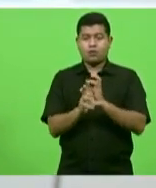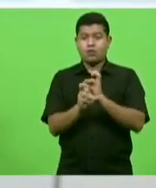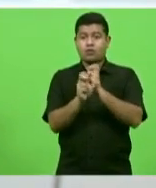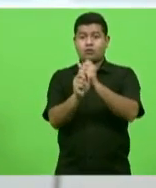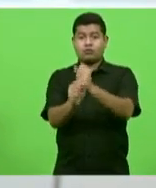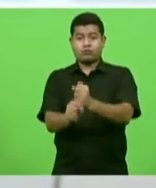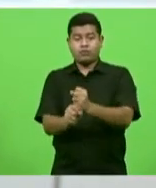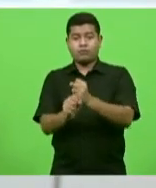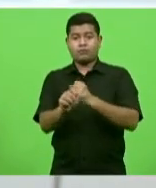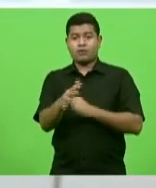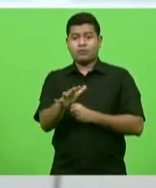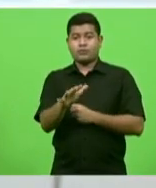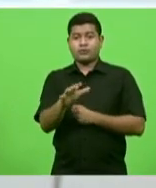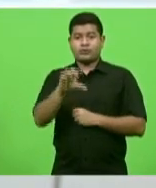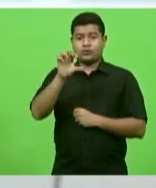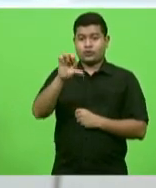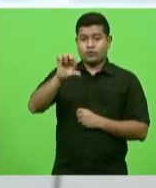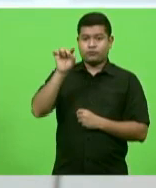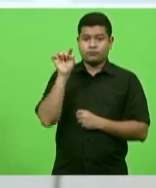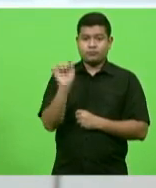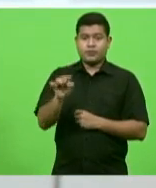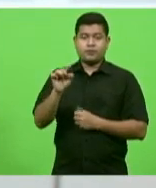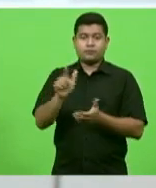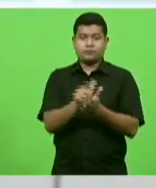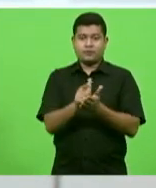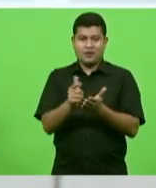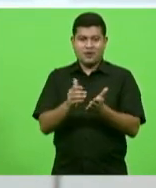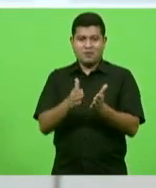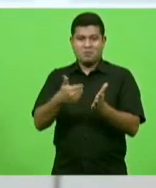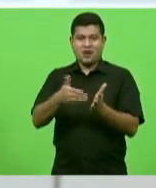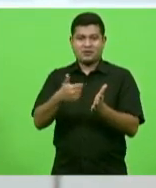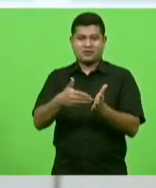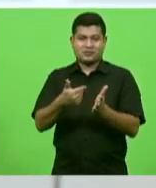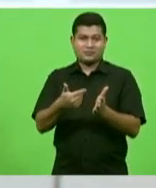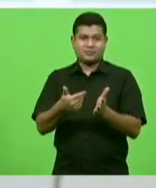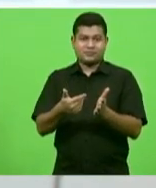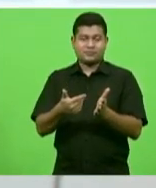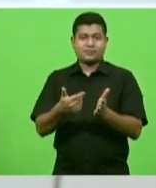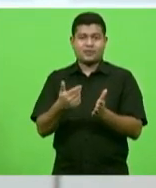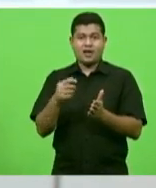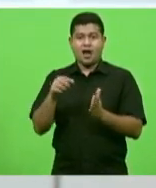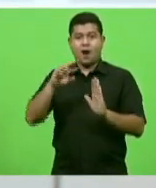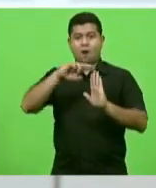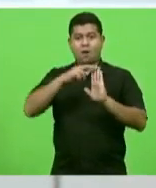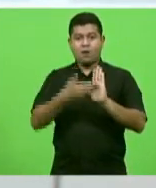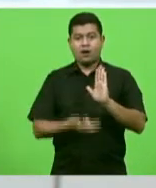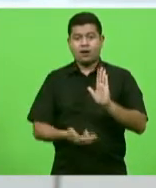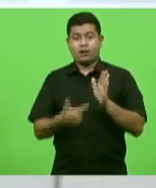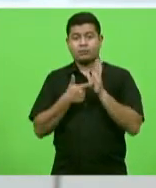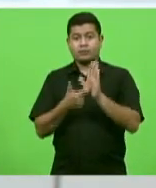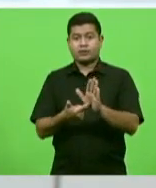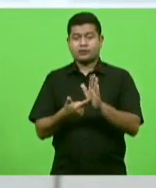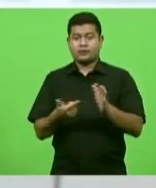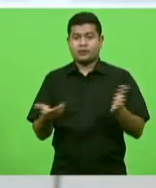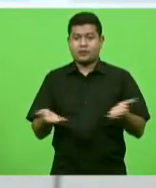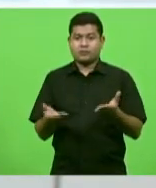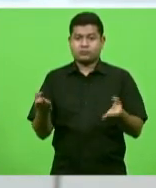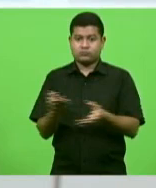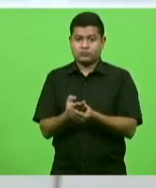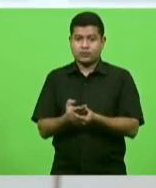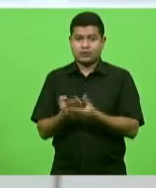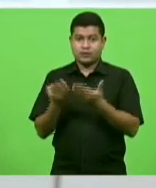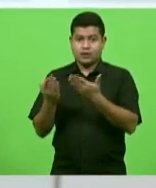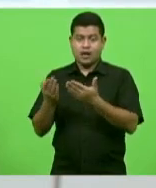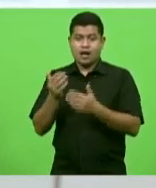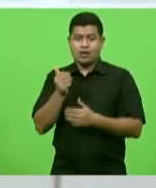aproximadamente nove mil partidas o relatório apresentado ao processo pela